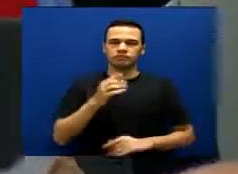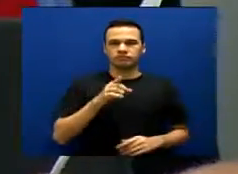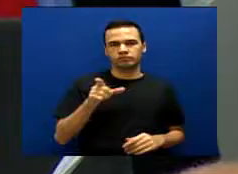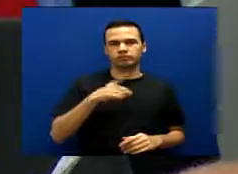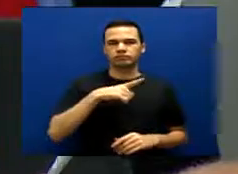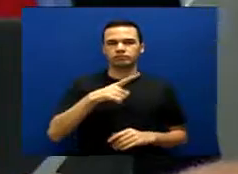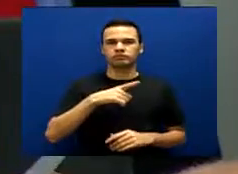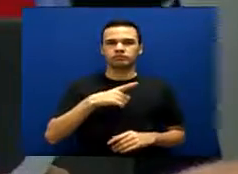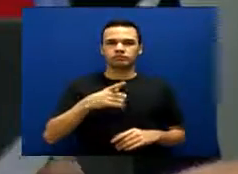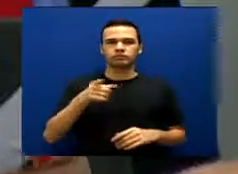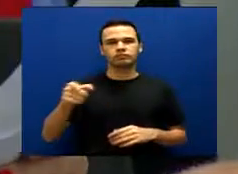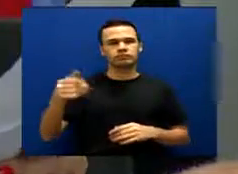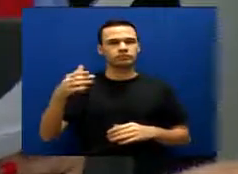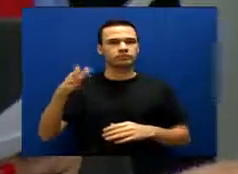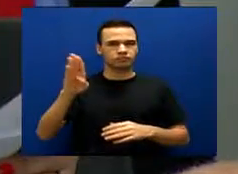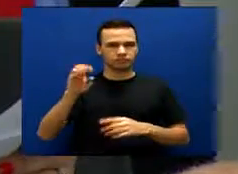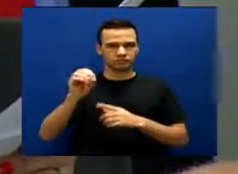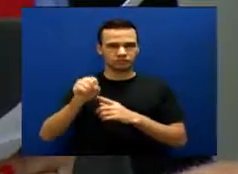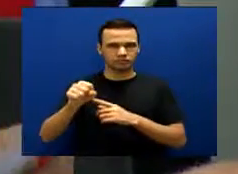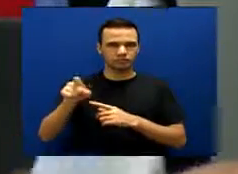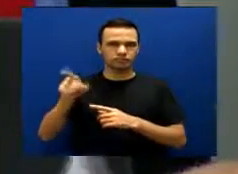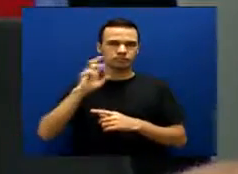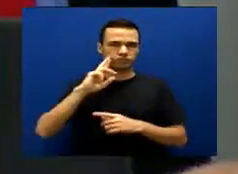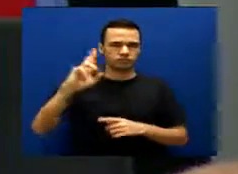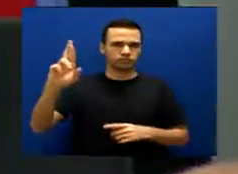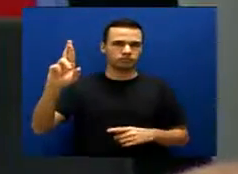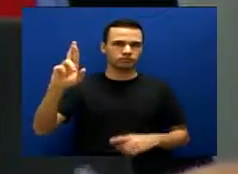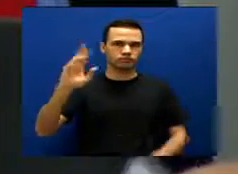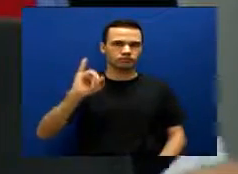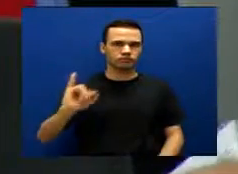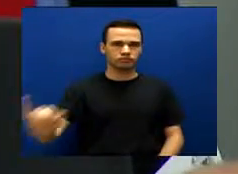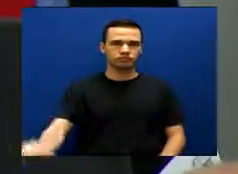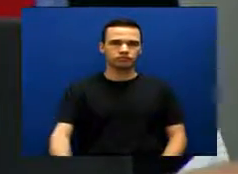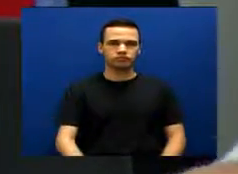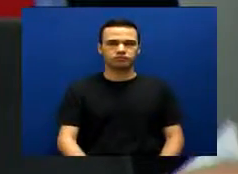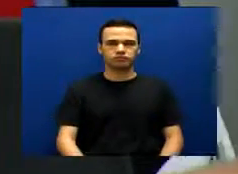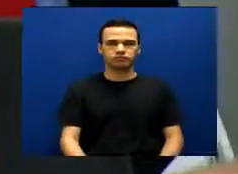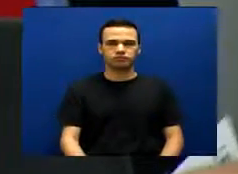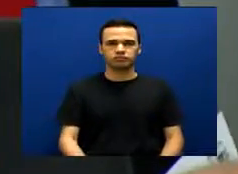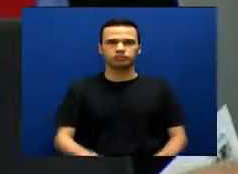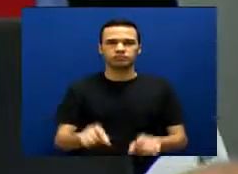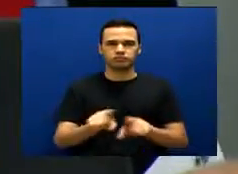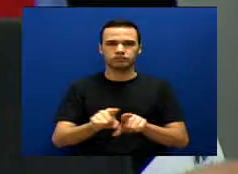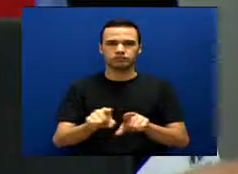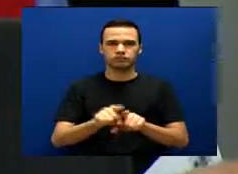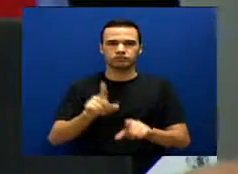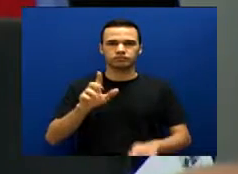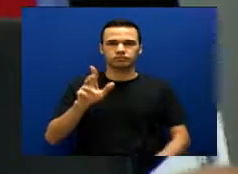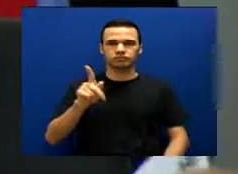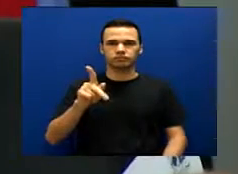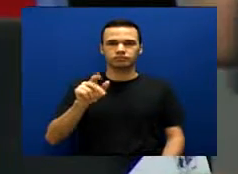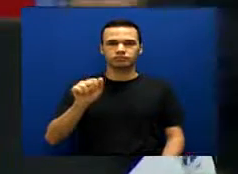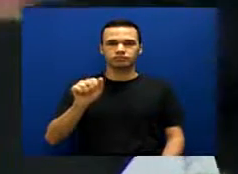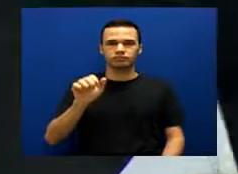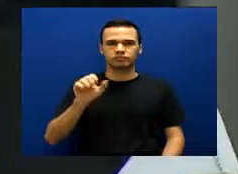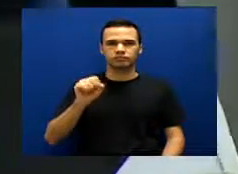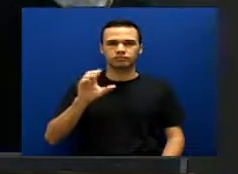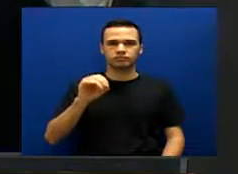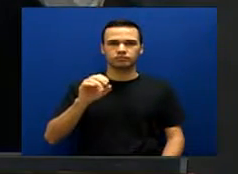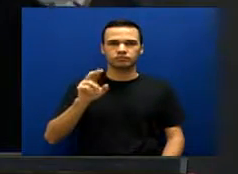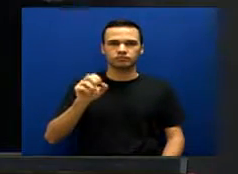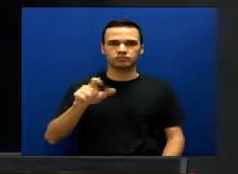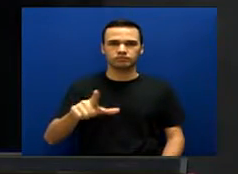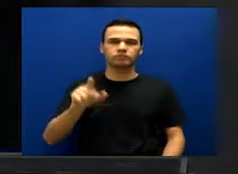seja oficiado ao banco na pessoa de seu superintendente. E do senhor Pascoal Munhoz, Martinez Munhoz. Vereador